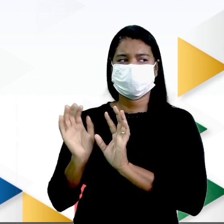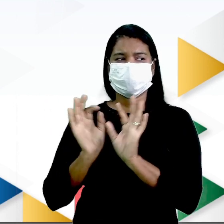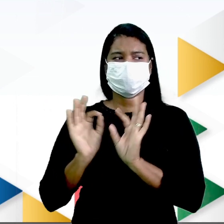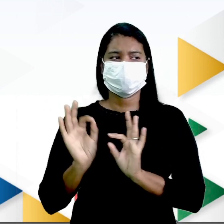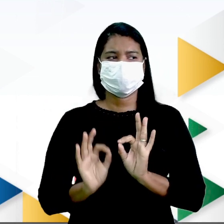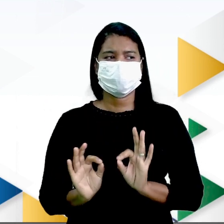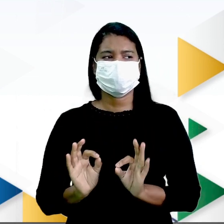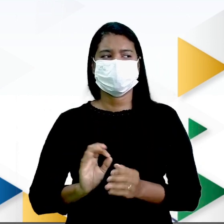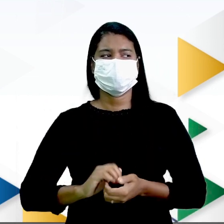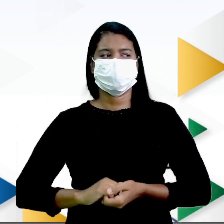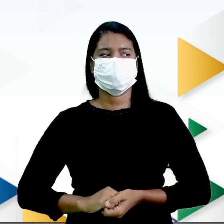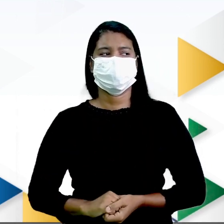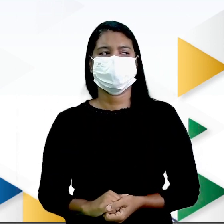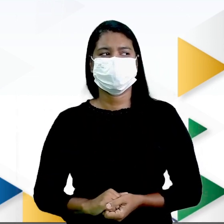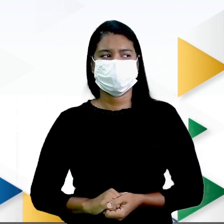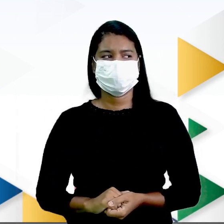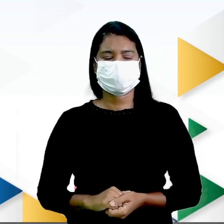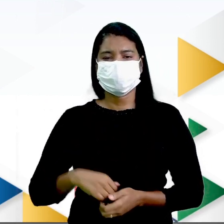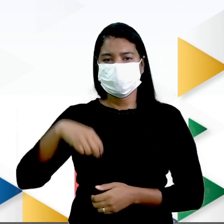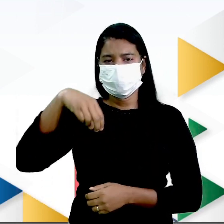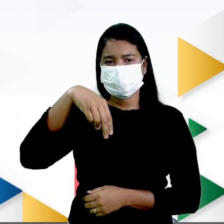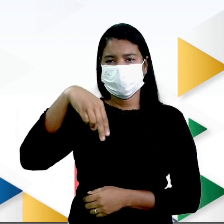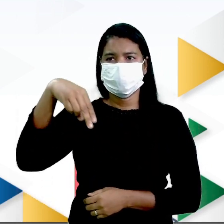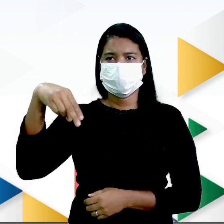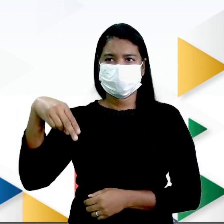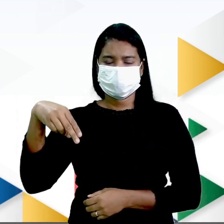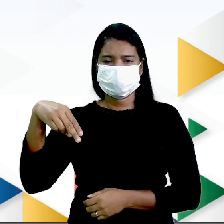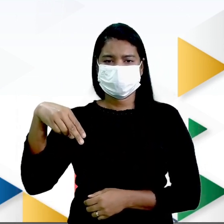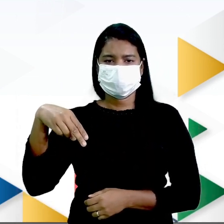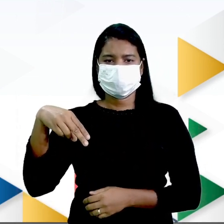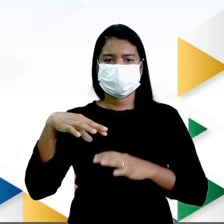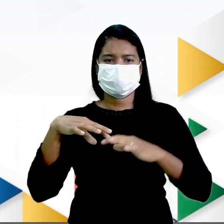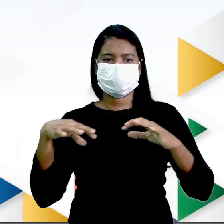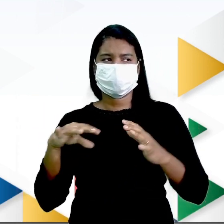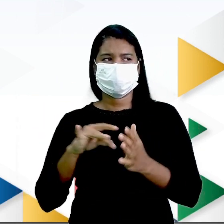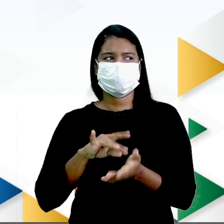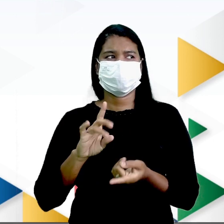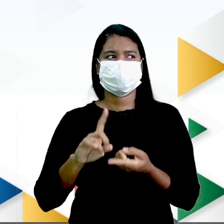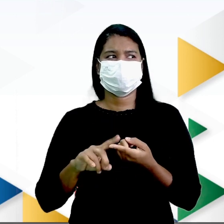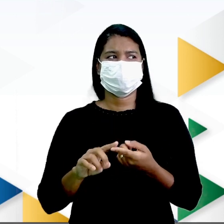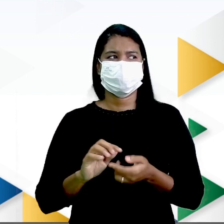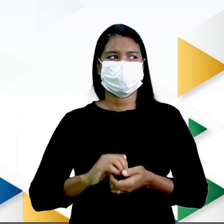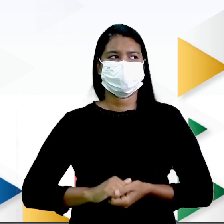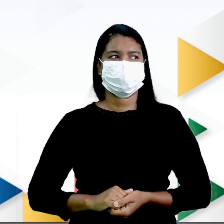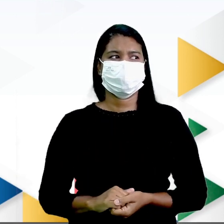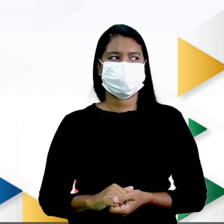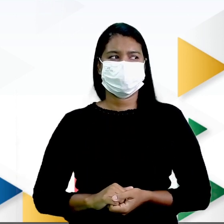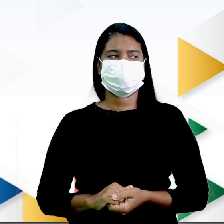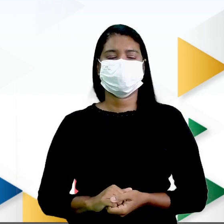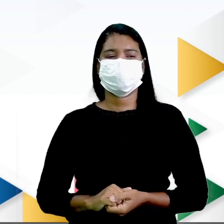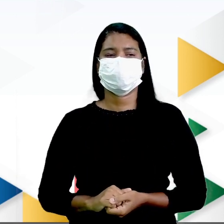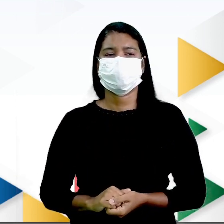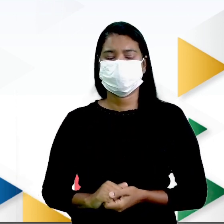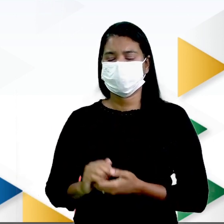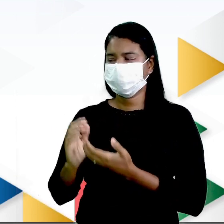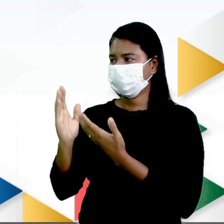casa? Vamos deixar n com n e grau separado, tá bom? Então eu vou passar